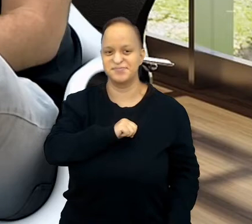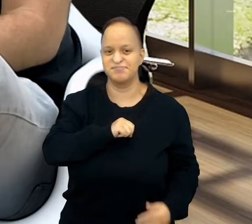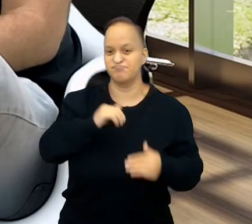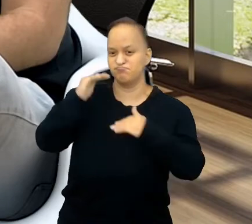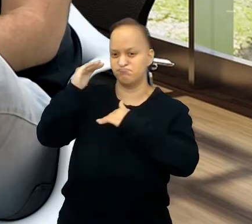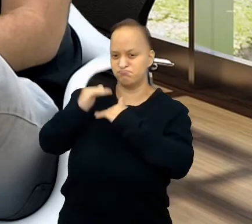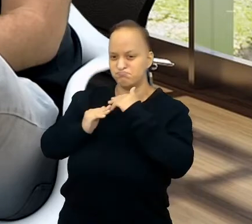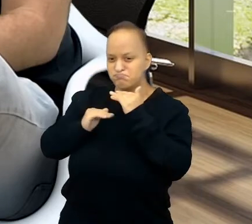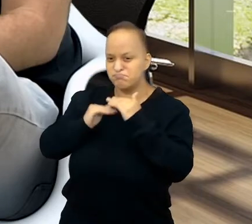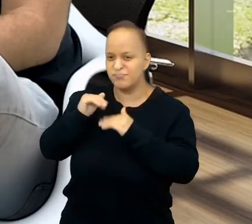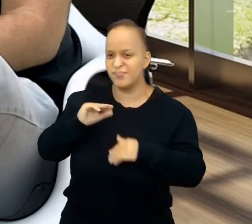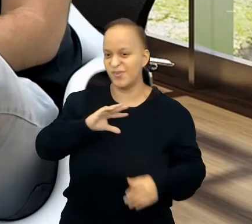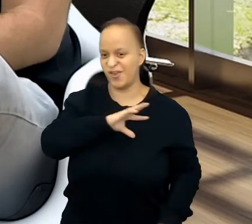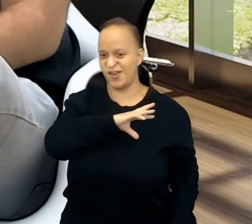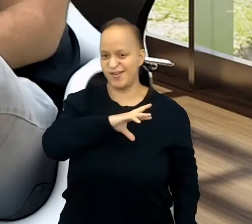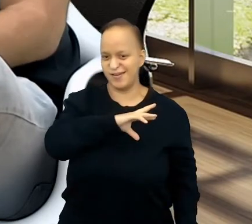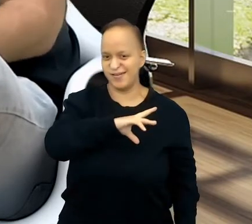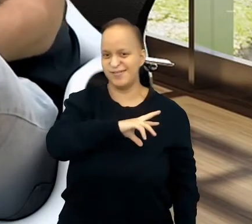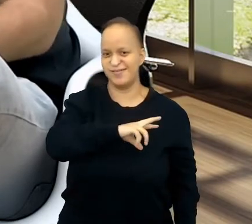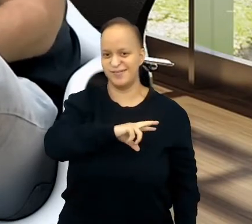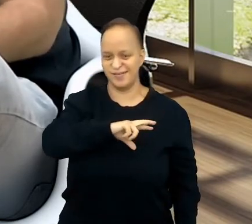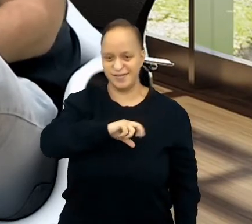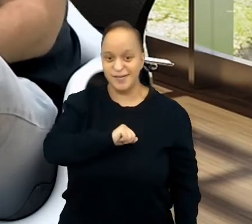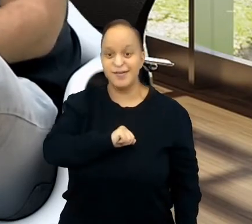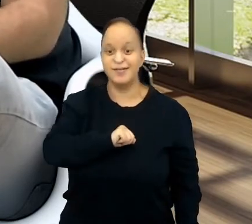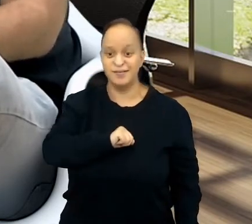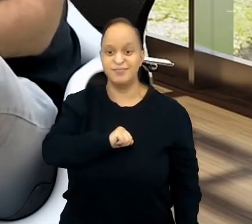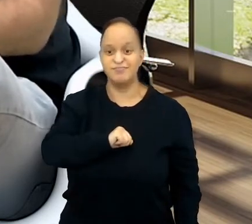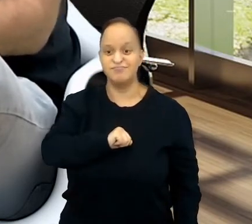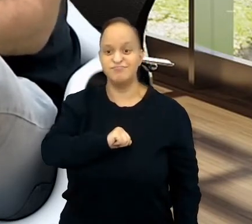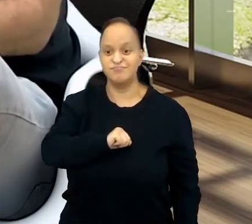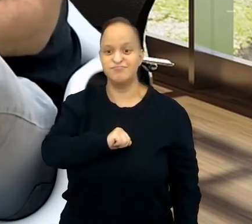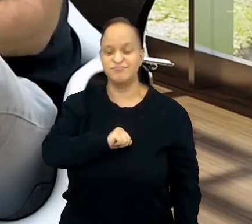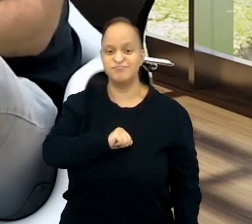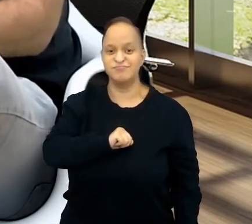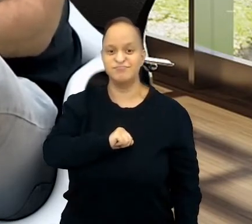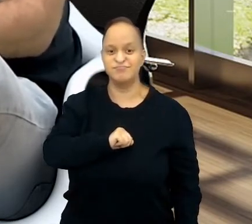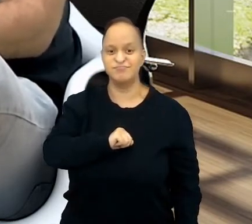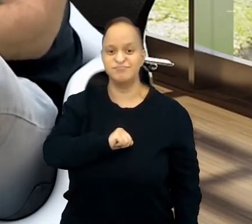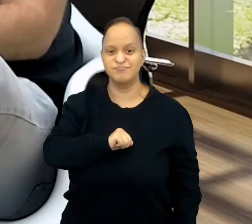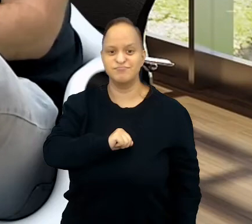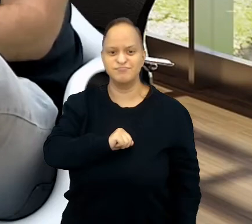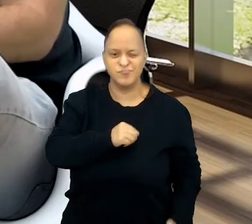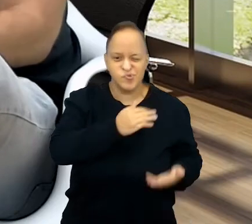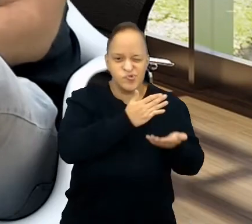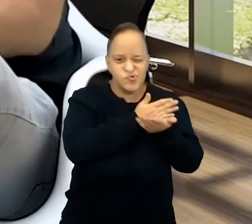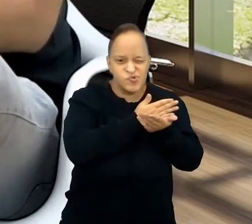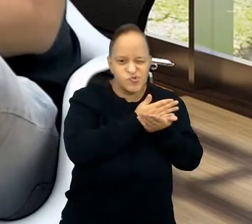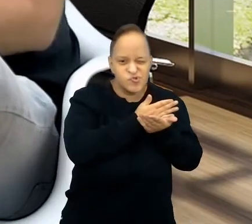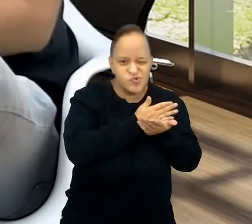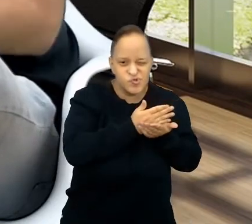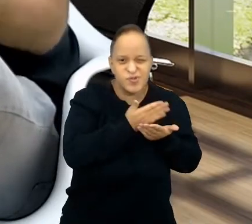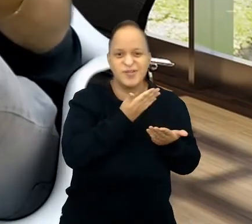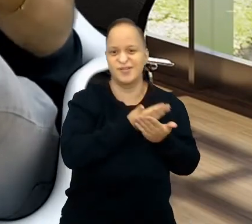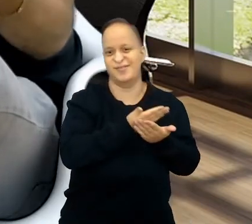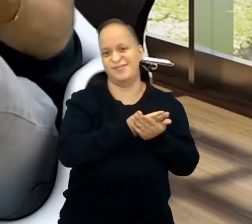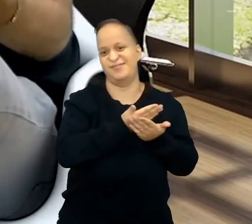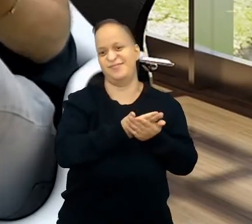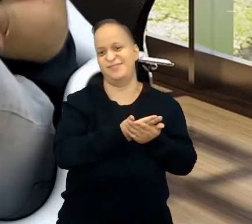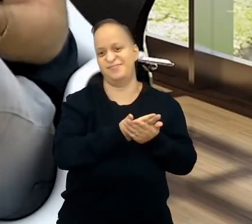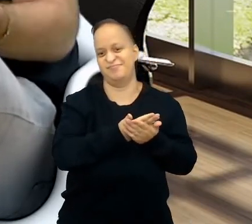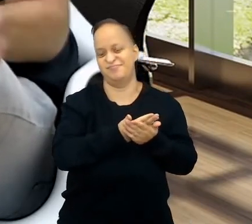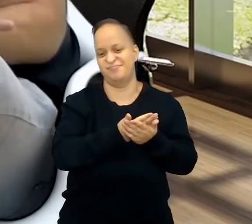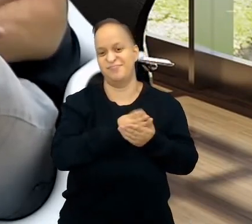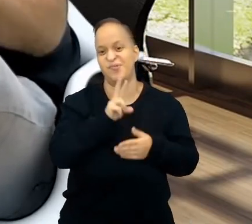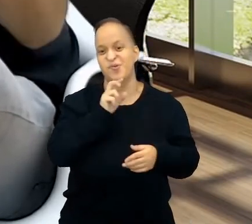profissões por amor, essas coisas. Coloca tudo. Que vem muito com a vocação que a gente começou a falar lá no começo da aula, né? Júlia, estamos chegando ao final da